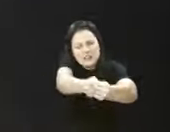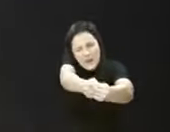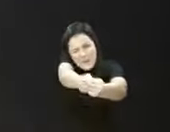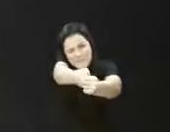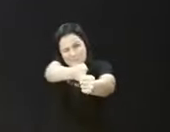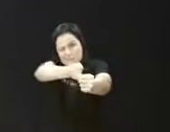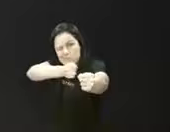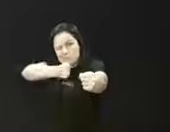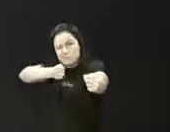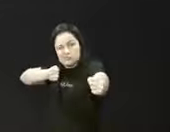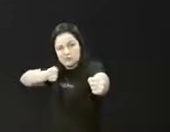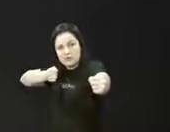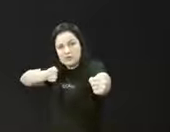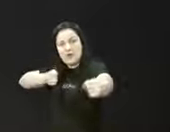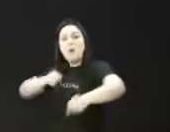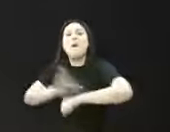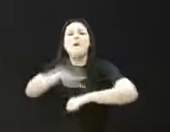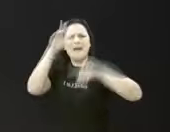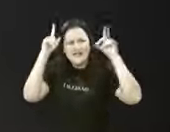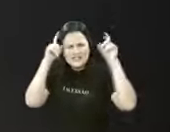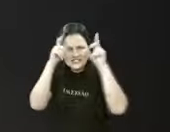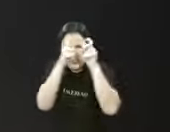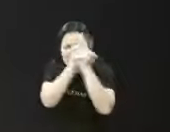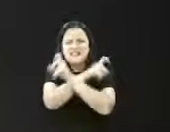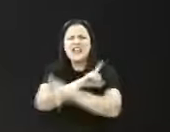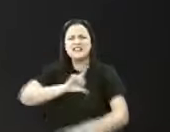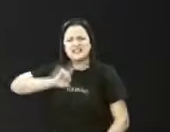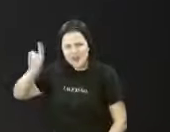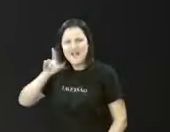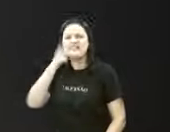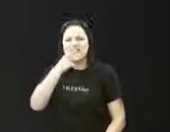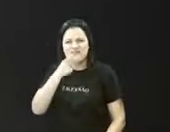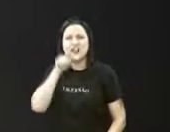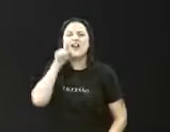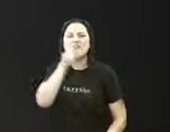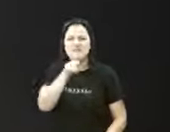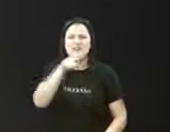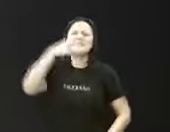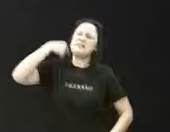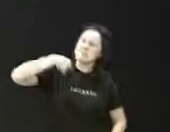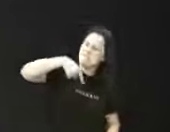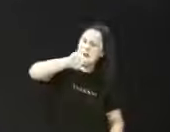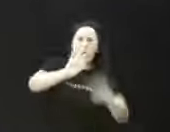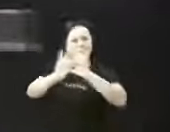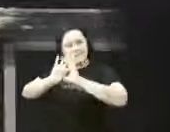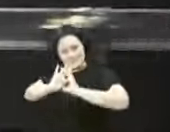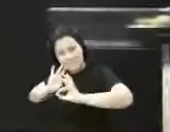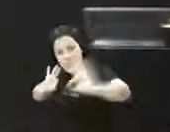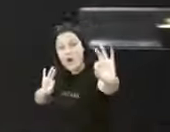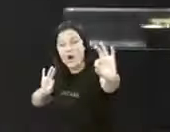Quanto mais difícil é, é Deus dizendo: eu vou te levar mais longe do que